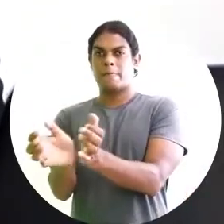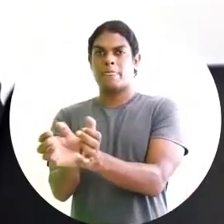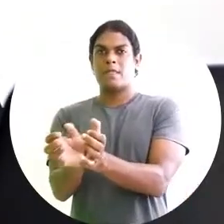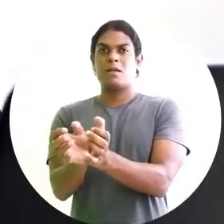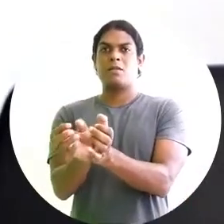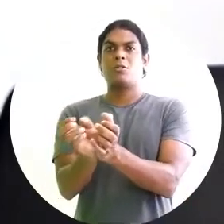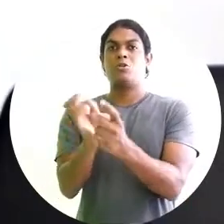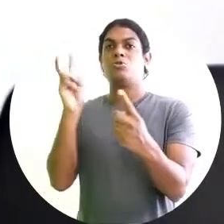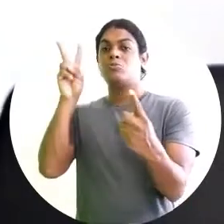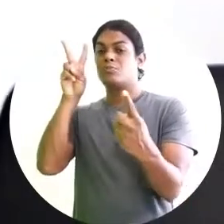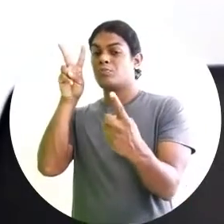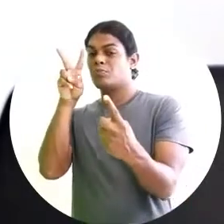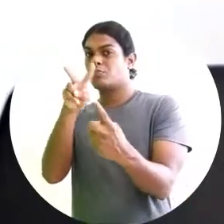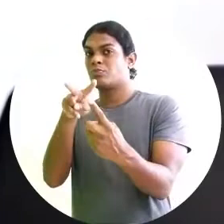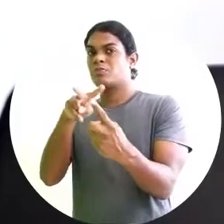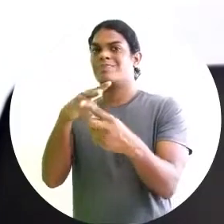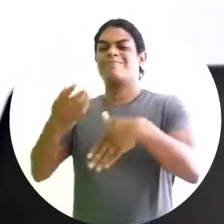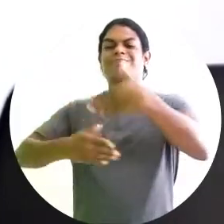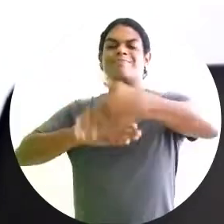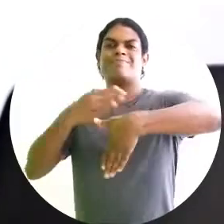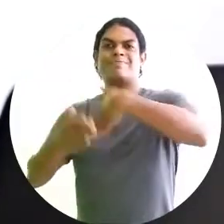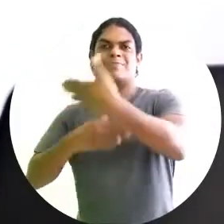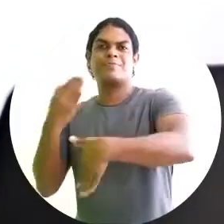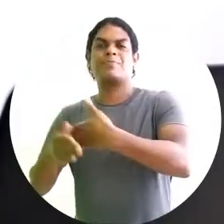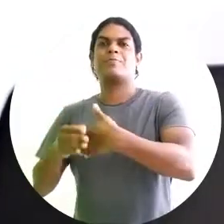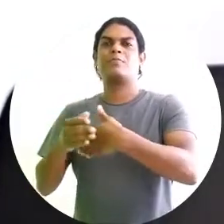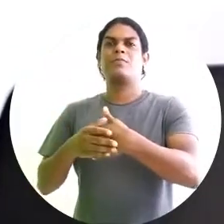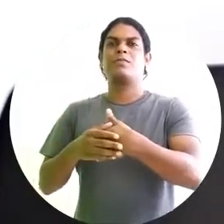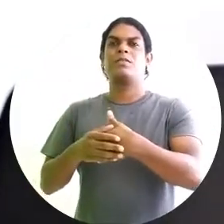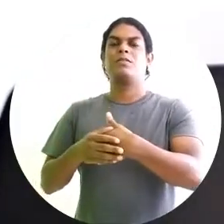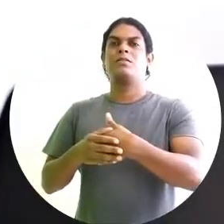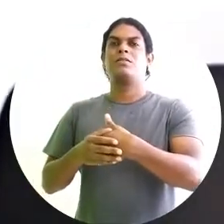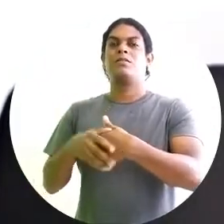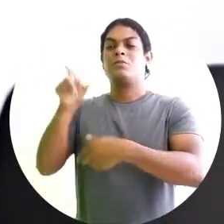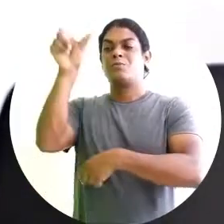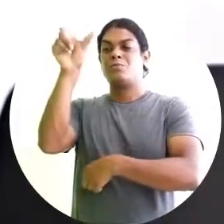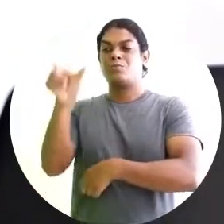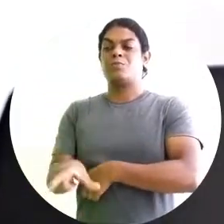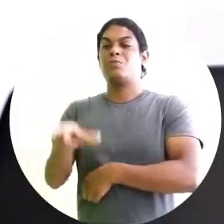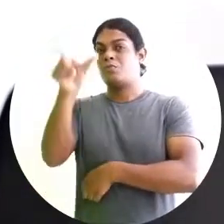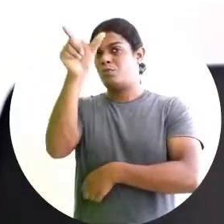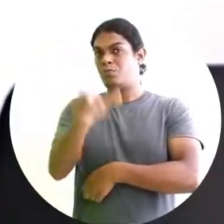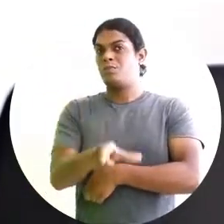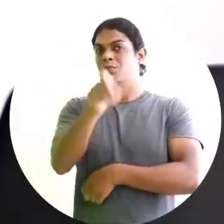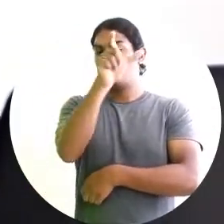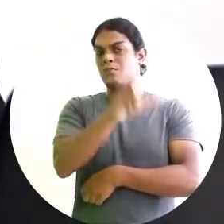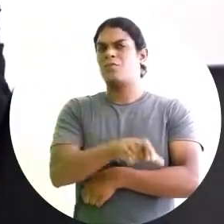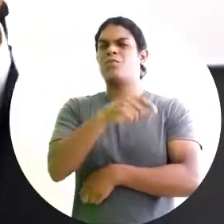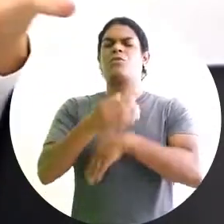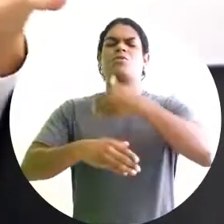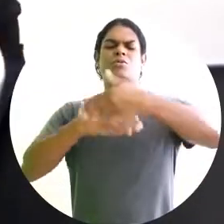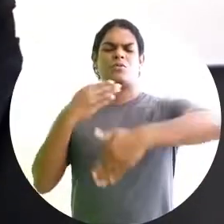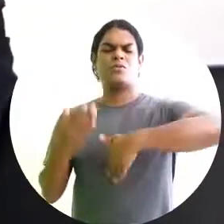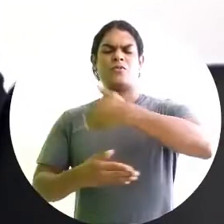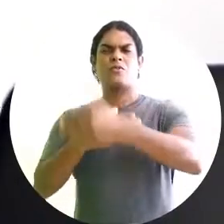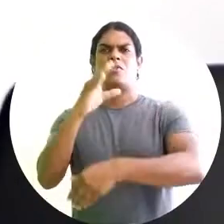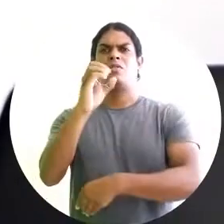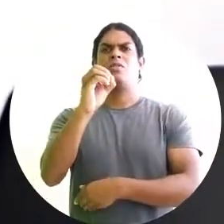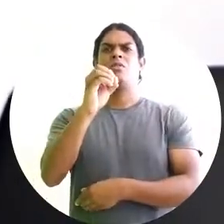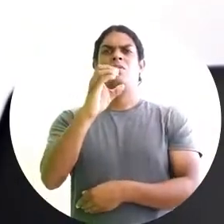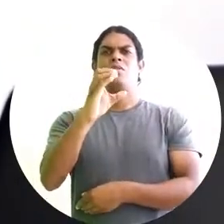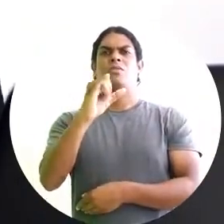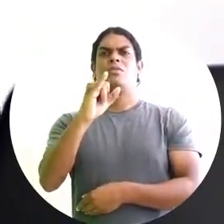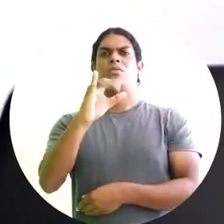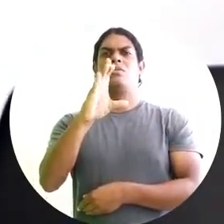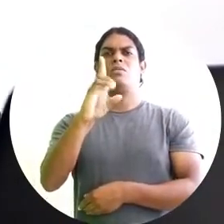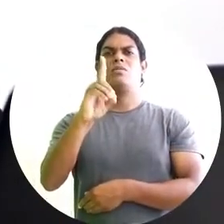pautado na liberdade e no desenvolvimento individual, ele liderou muito o que nós chamamos de Ocidente. Certo?